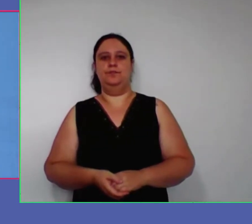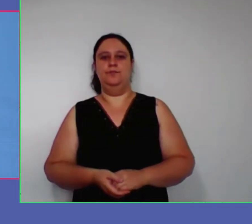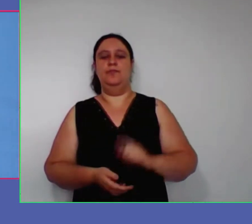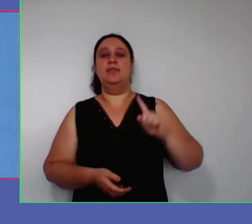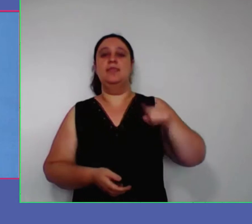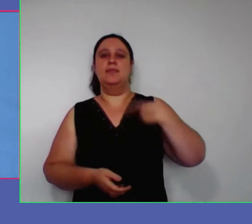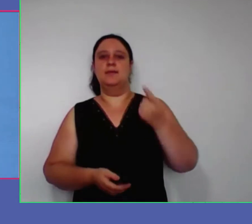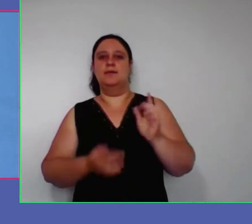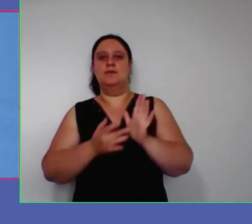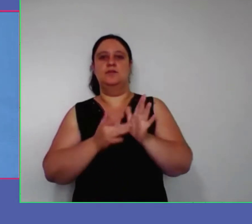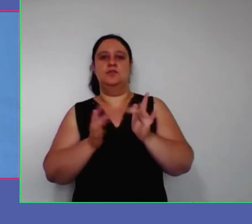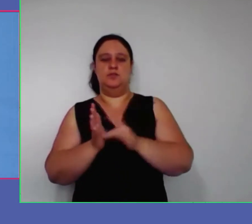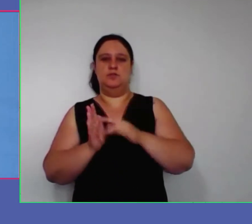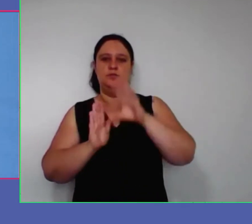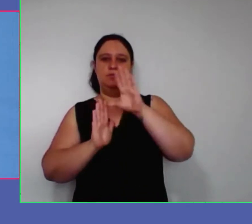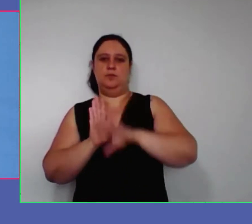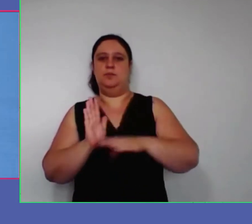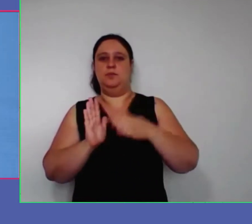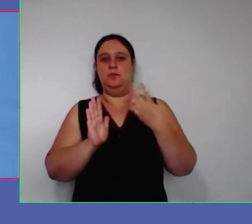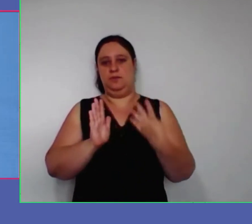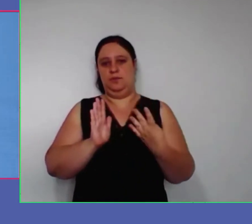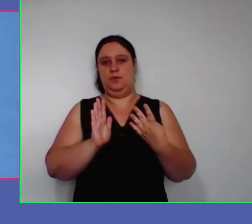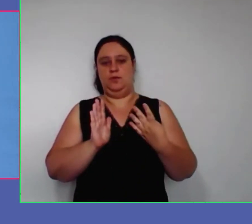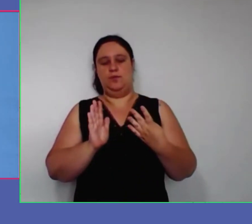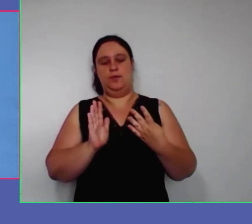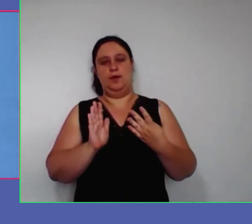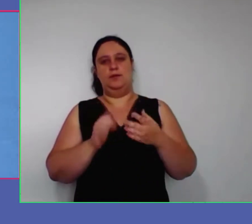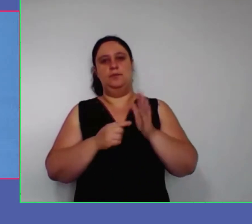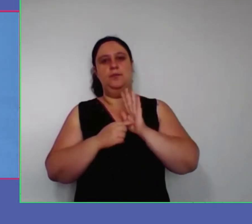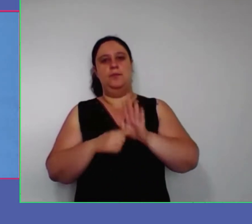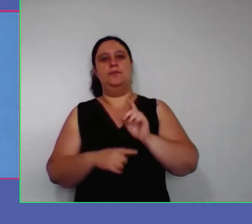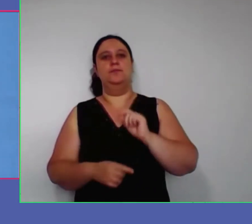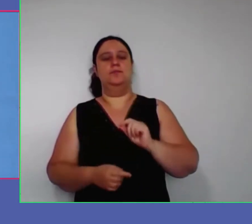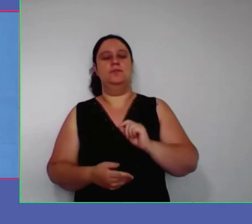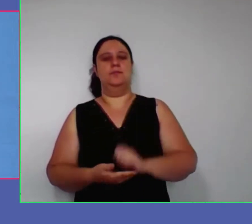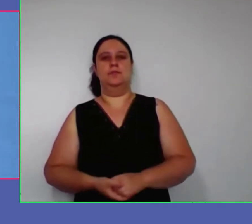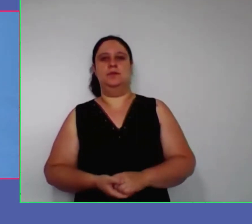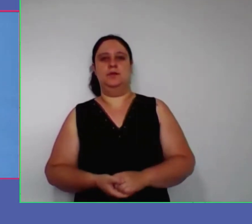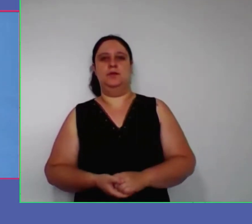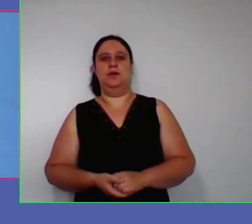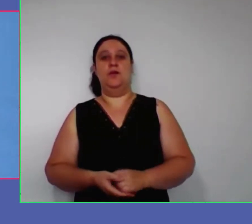capítulo 4 ainda mostra que ele volta para a Galileia.